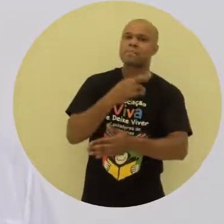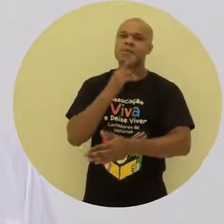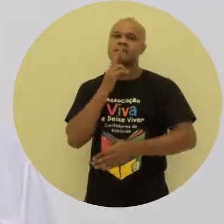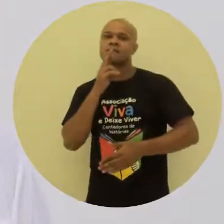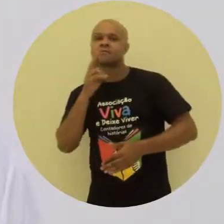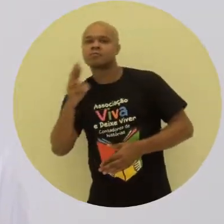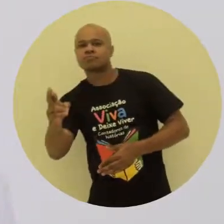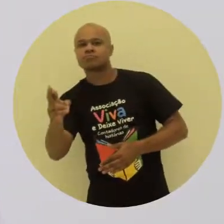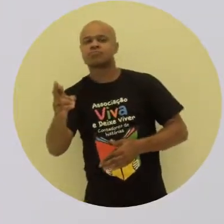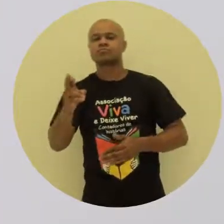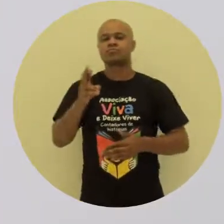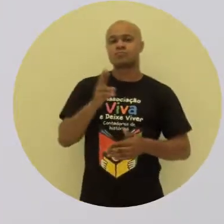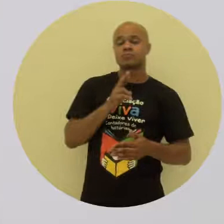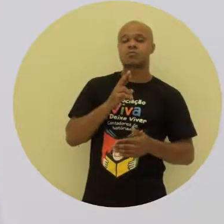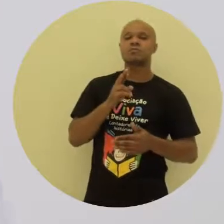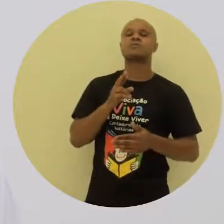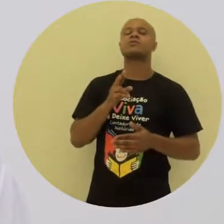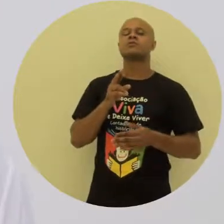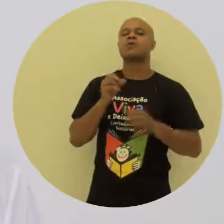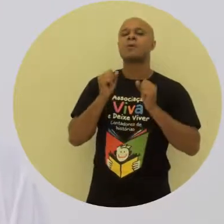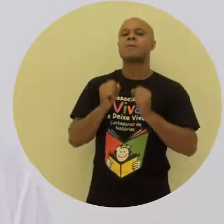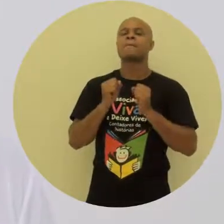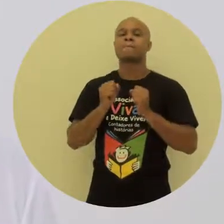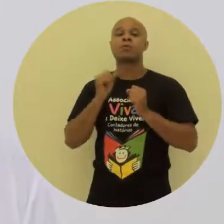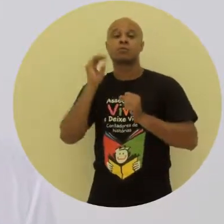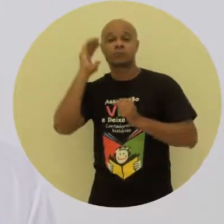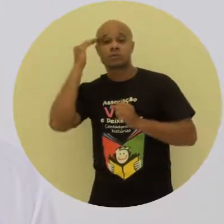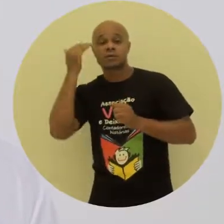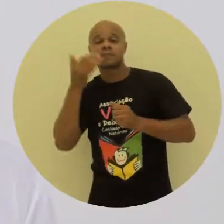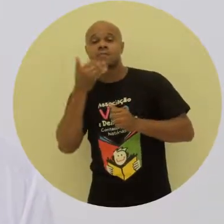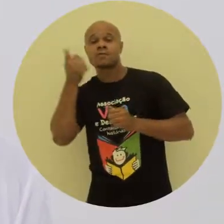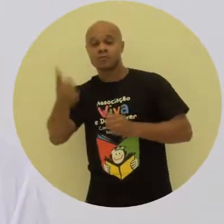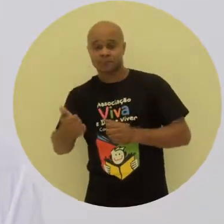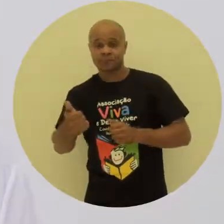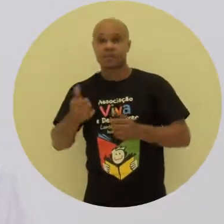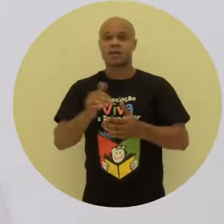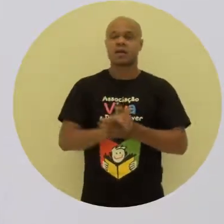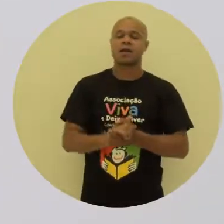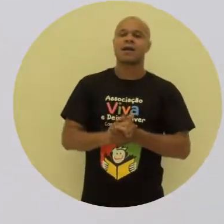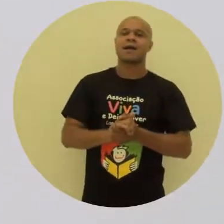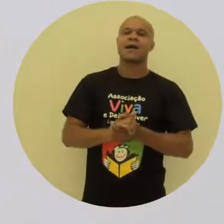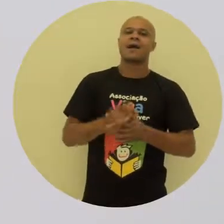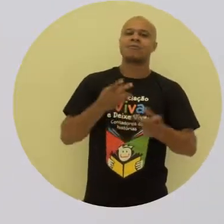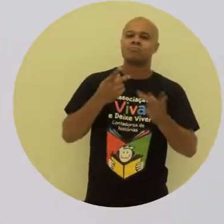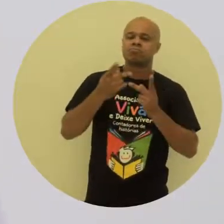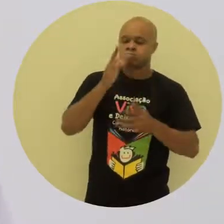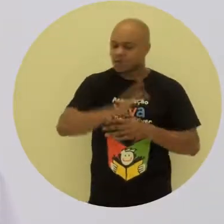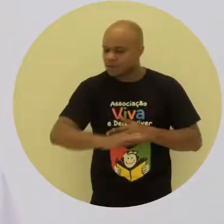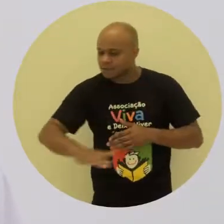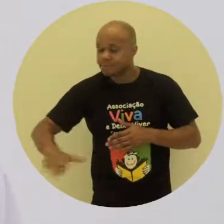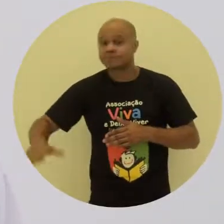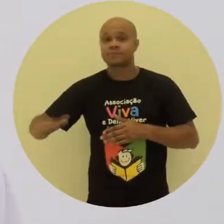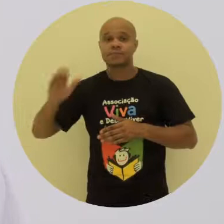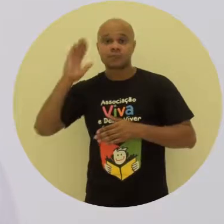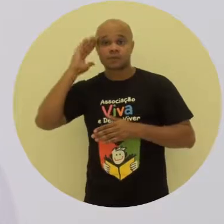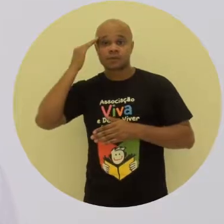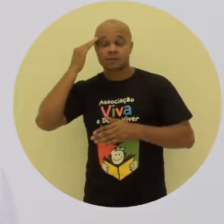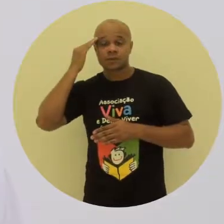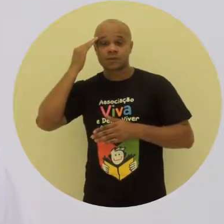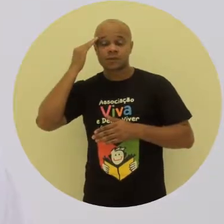informações que a história contada pôde transmitir para aquela família. Vamos entender que criança